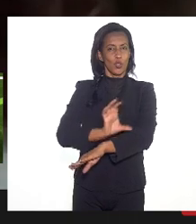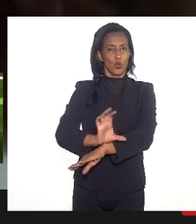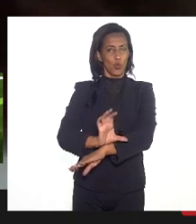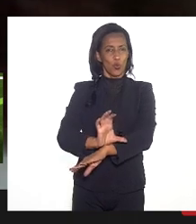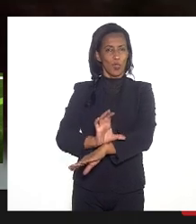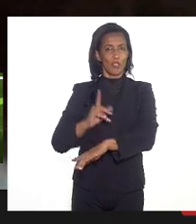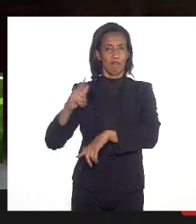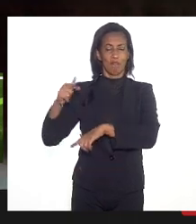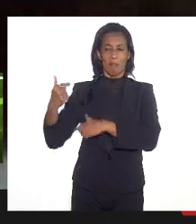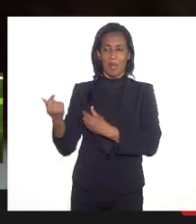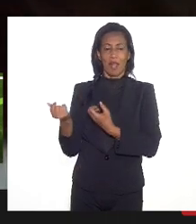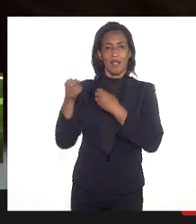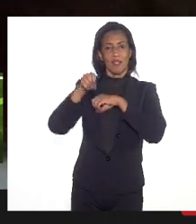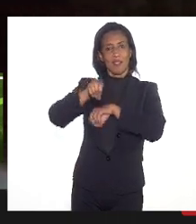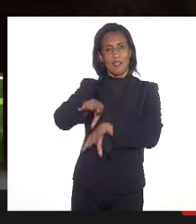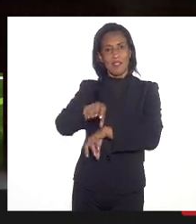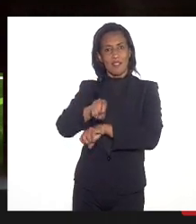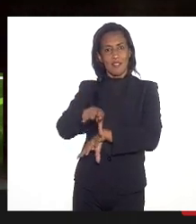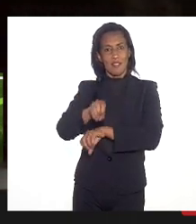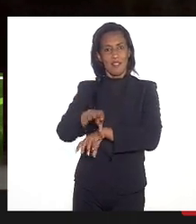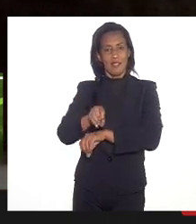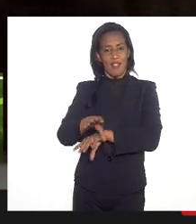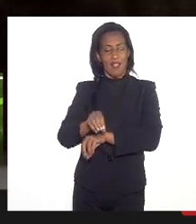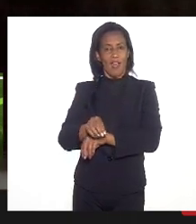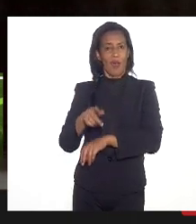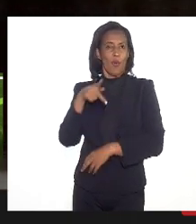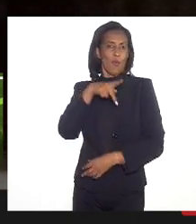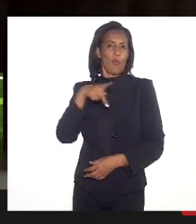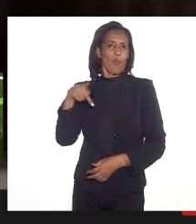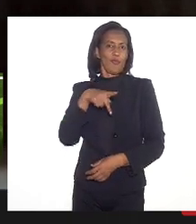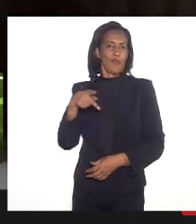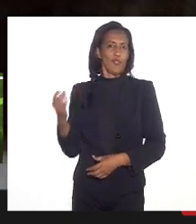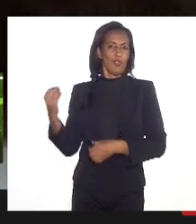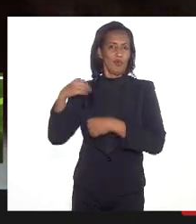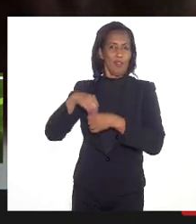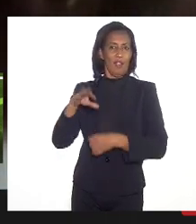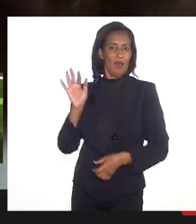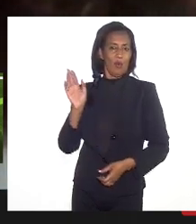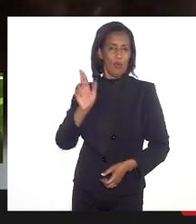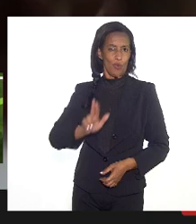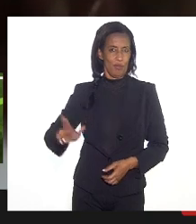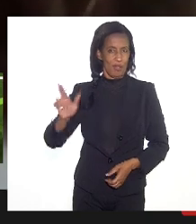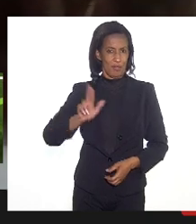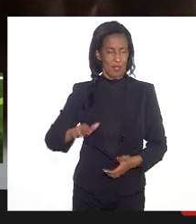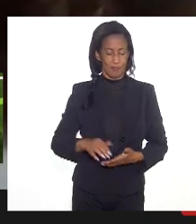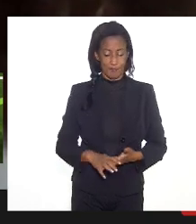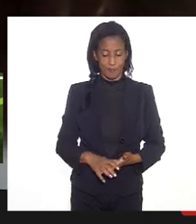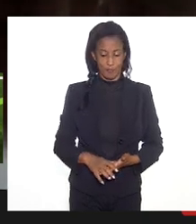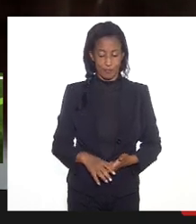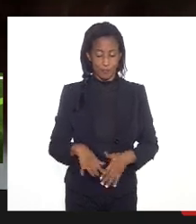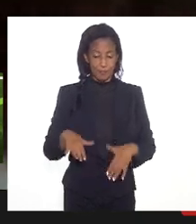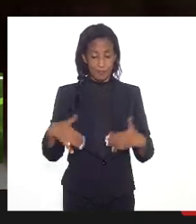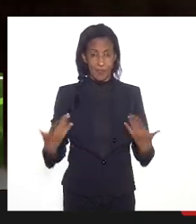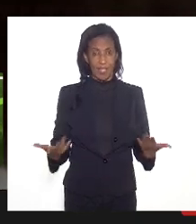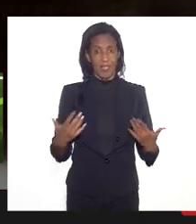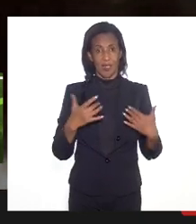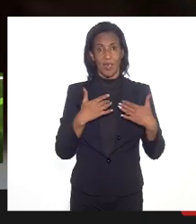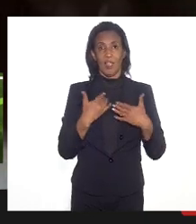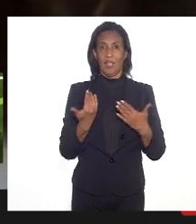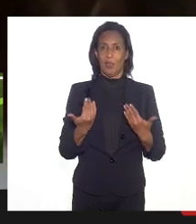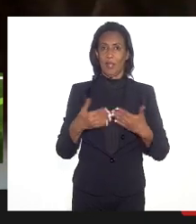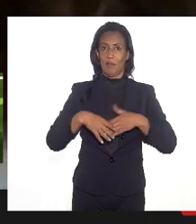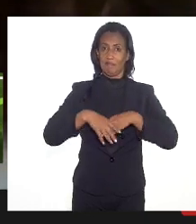trabalhar, para darem aula como docentes na universidade. E aí eu quero saudar,